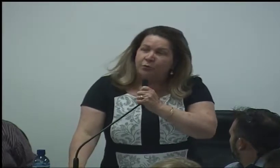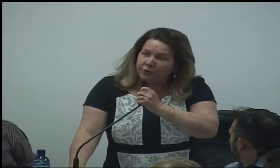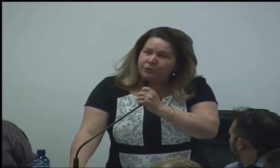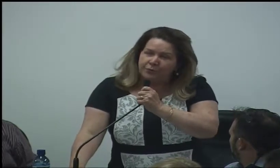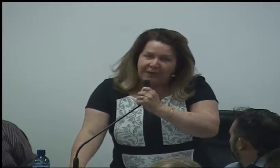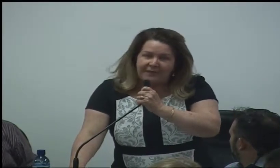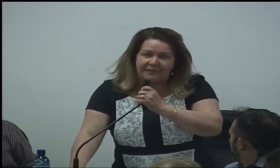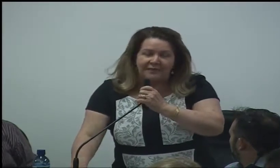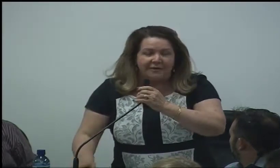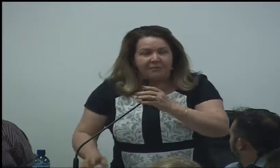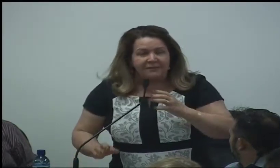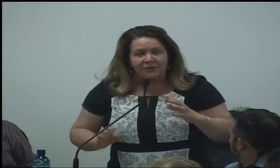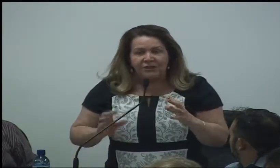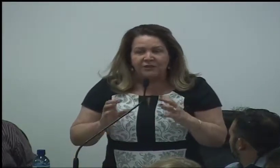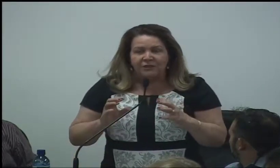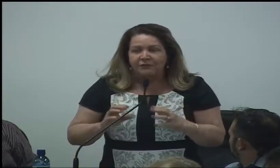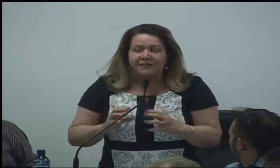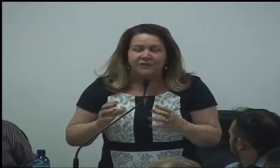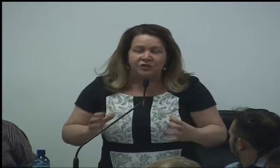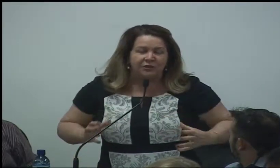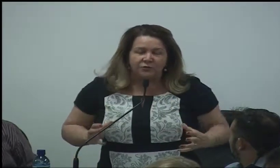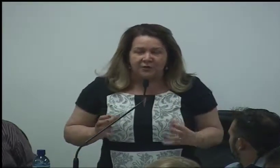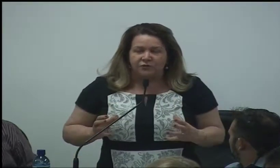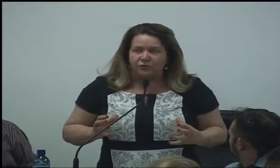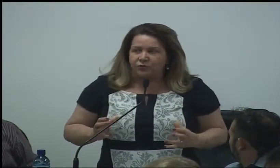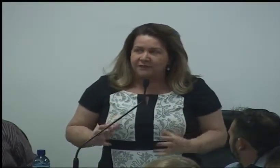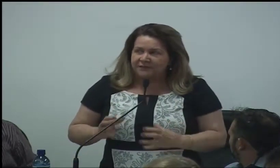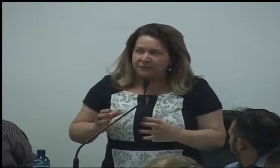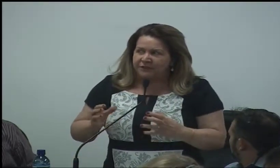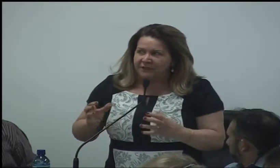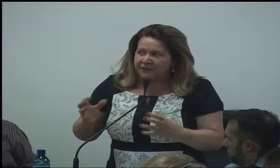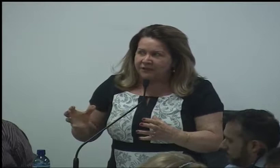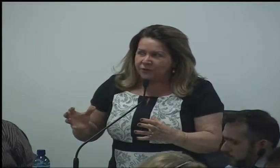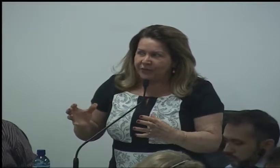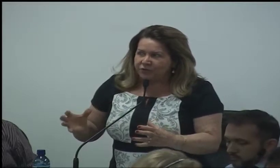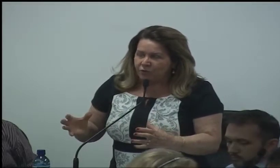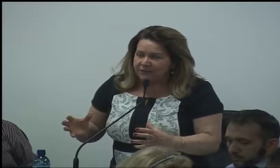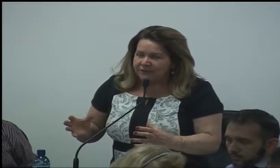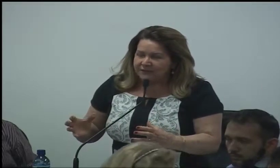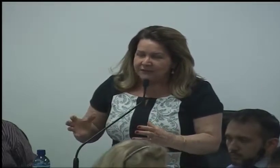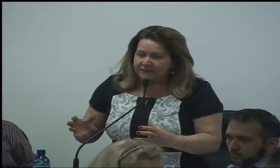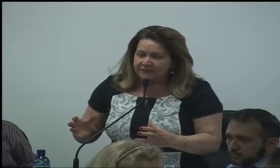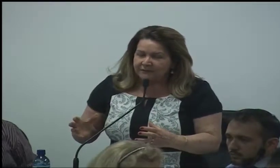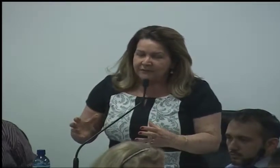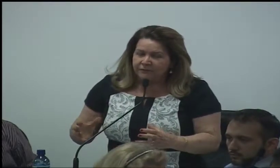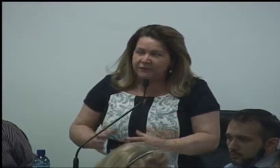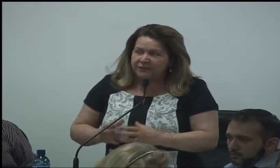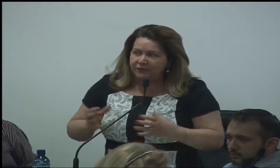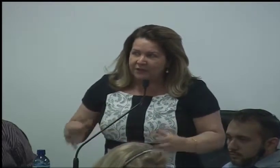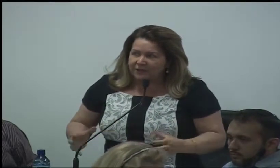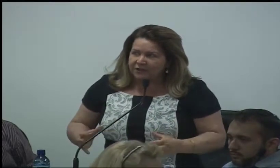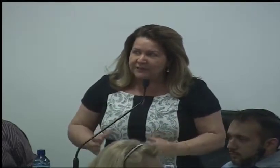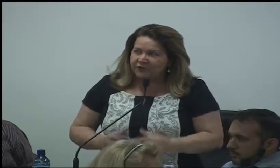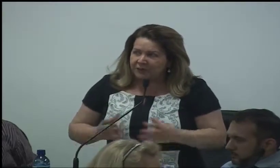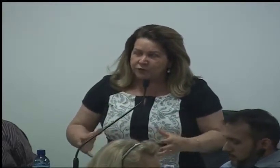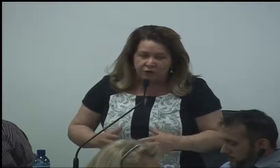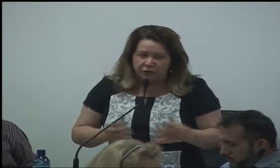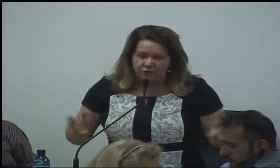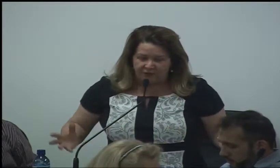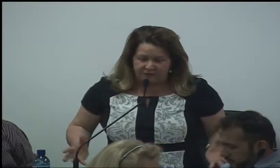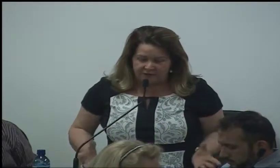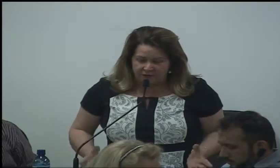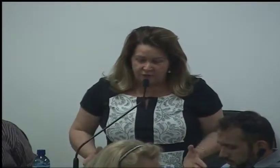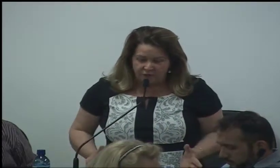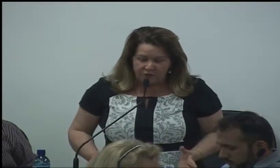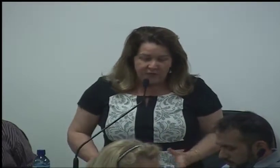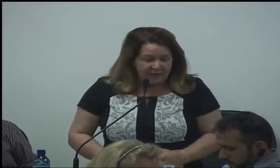está indo muito bem, mas a gente não está sentindo isso. Nós estamos andando pelas ruas, visito igrejas, todo mundo